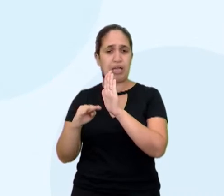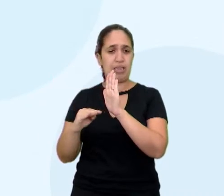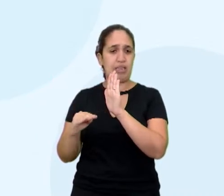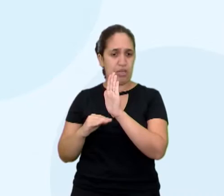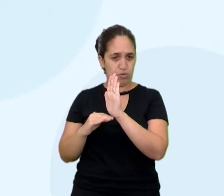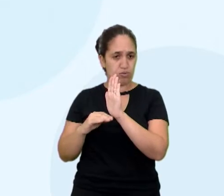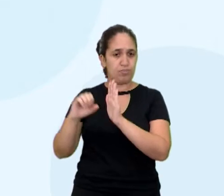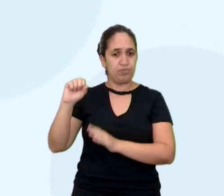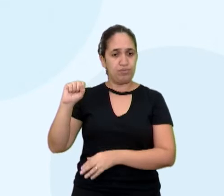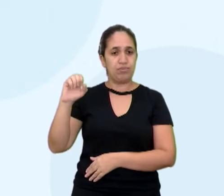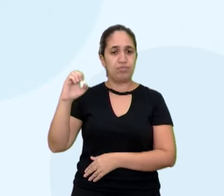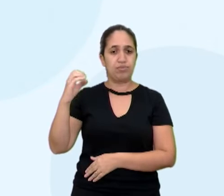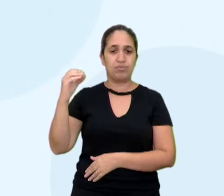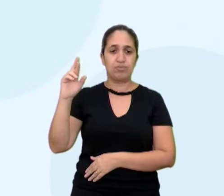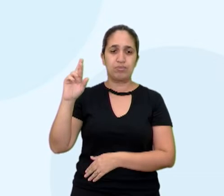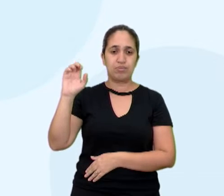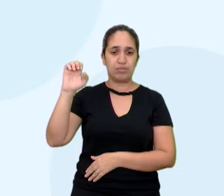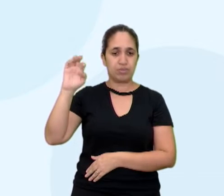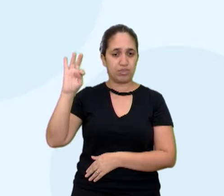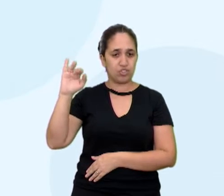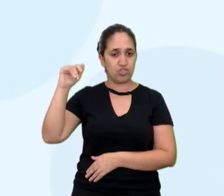a secretina, a